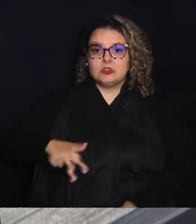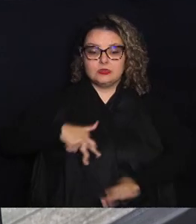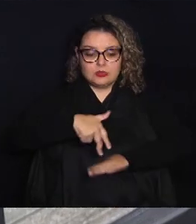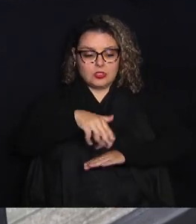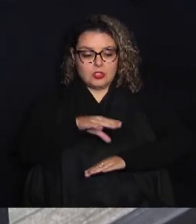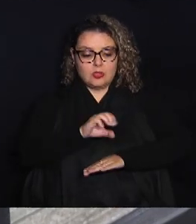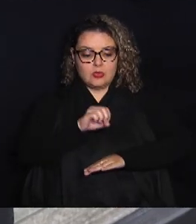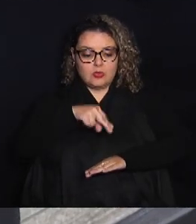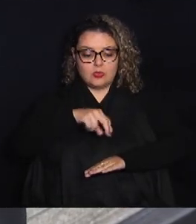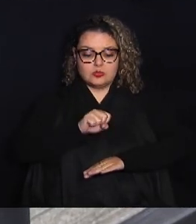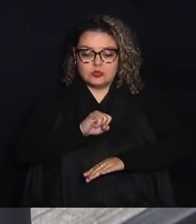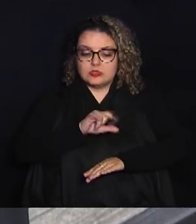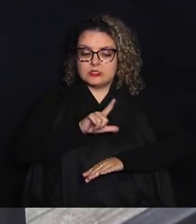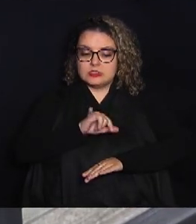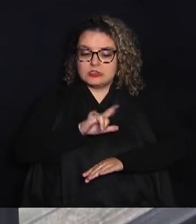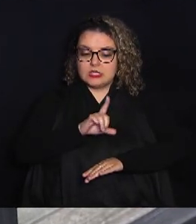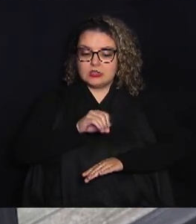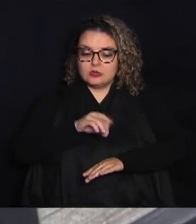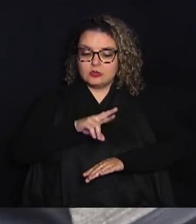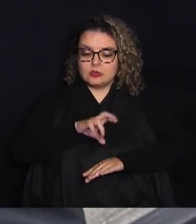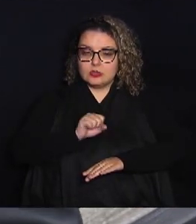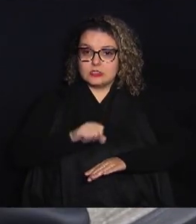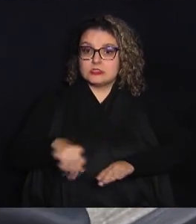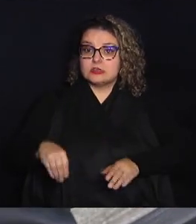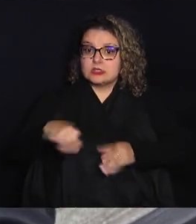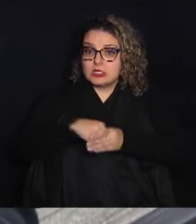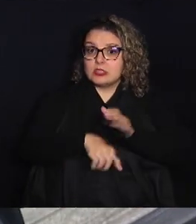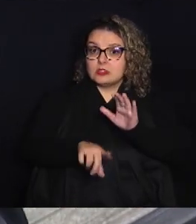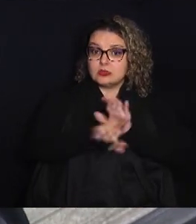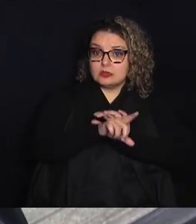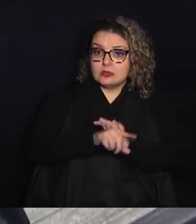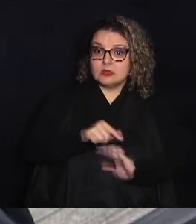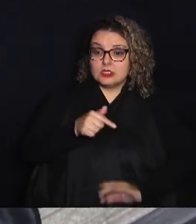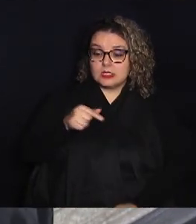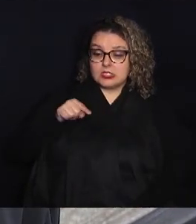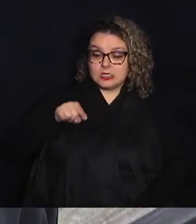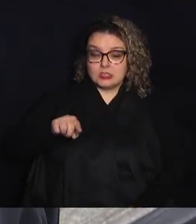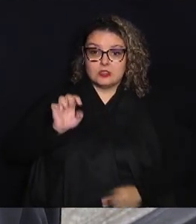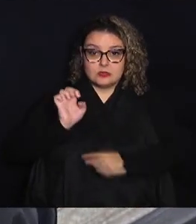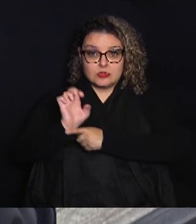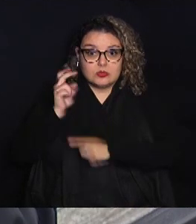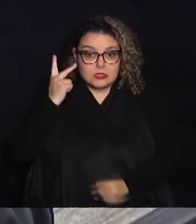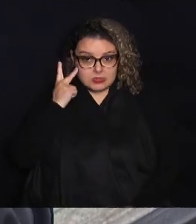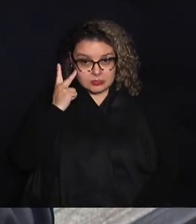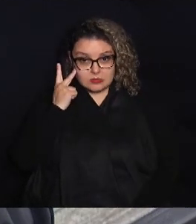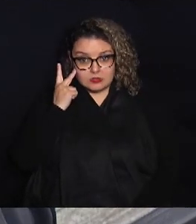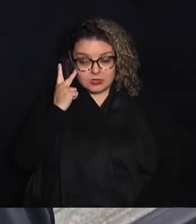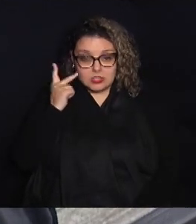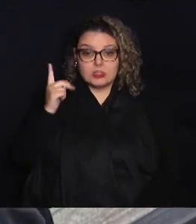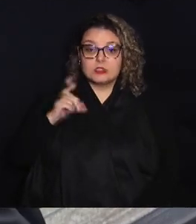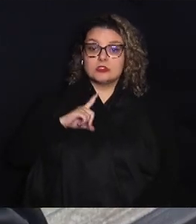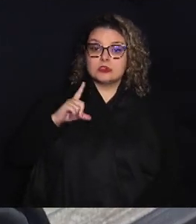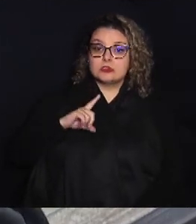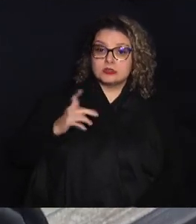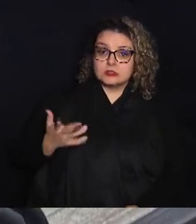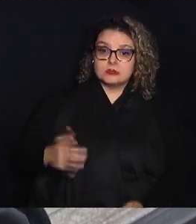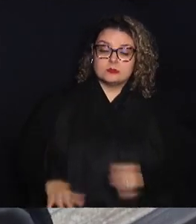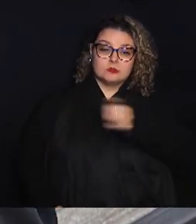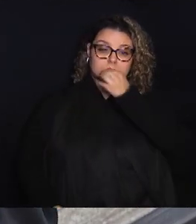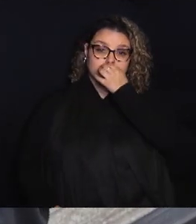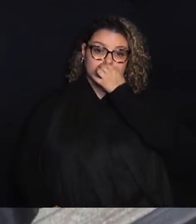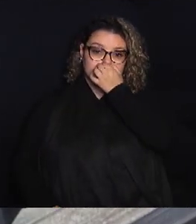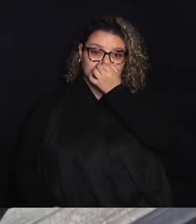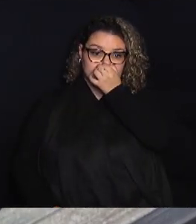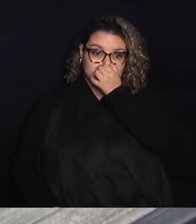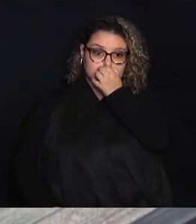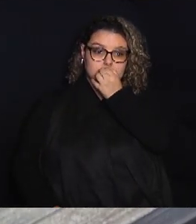conciliadores prevista em lei né E que já tem cerca de 7.000 no Estado de São Paulo tem